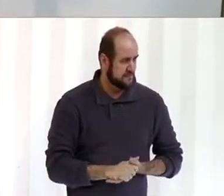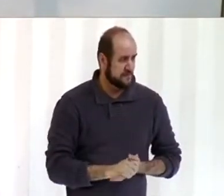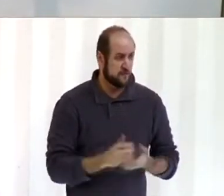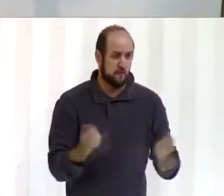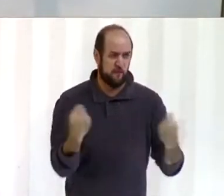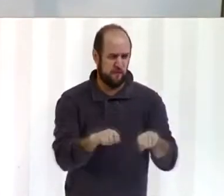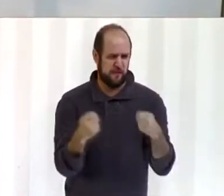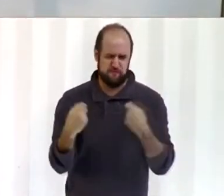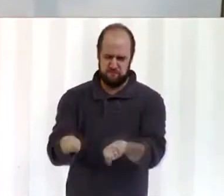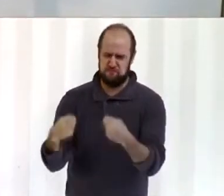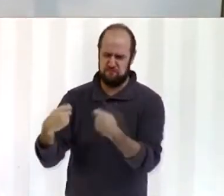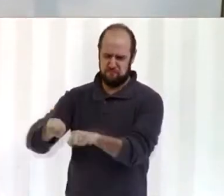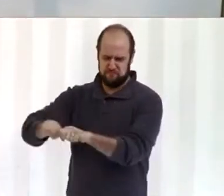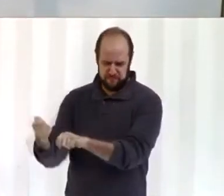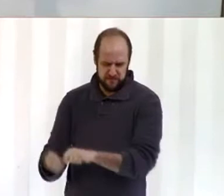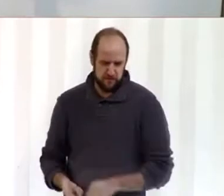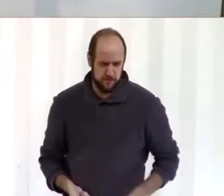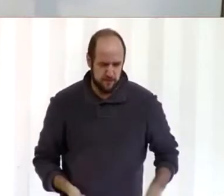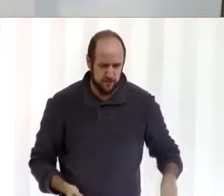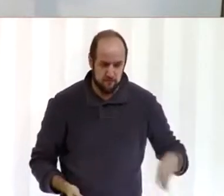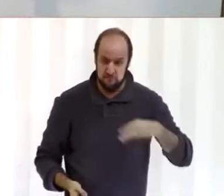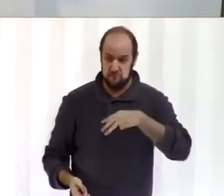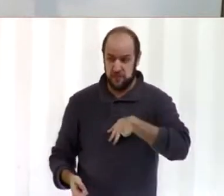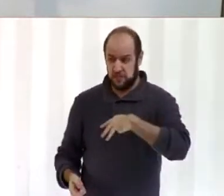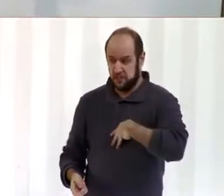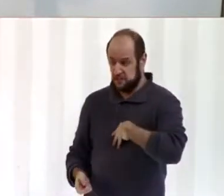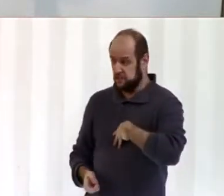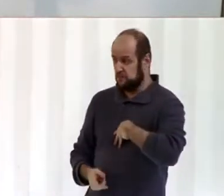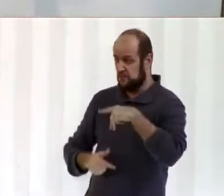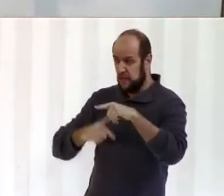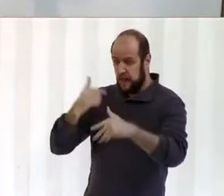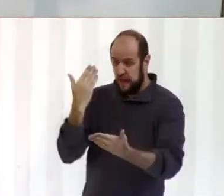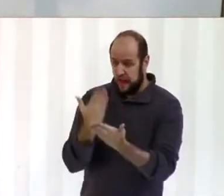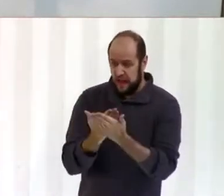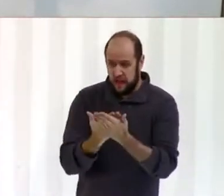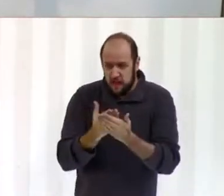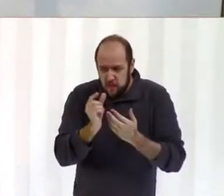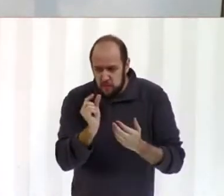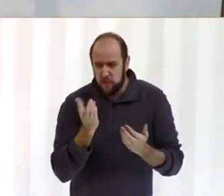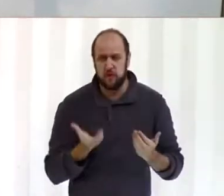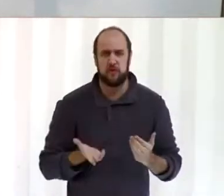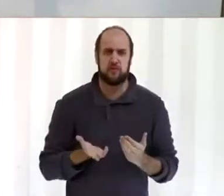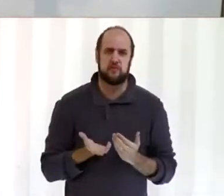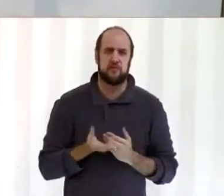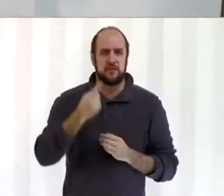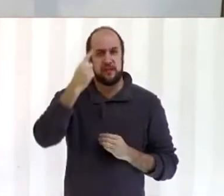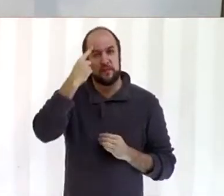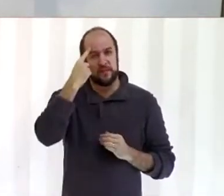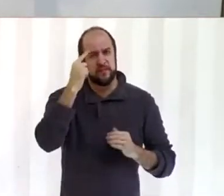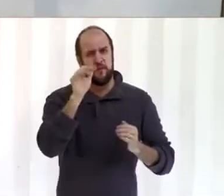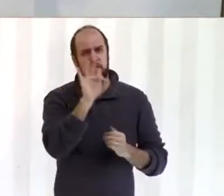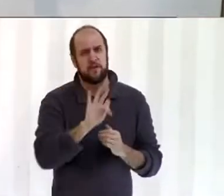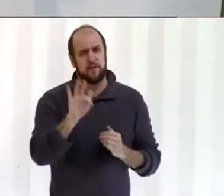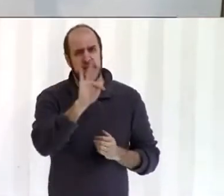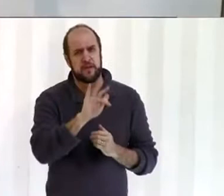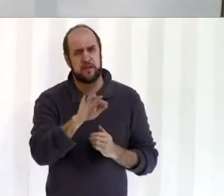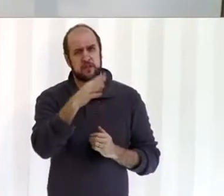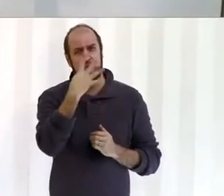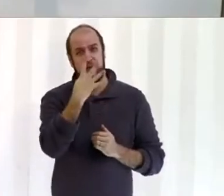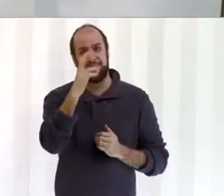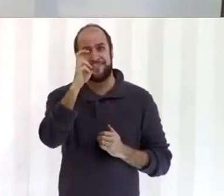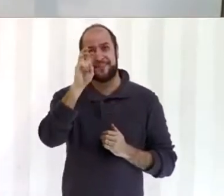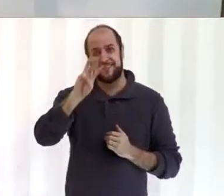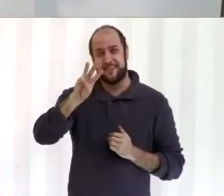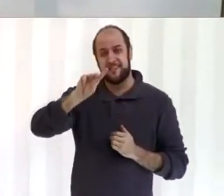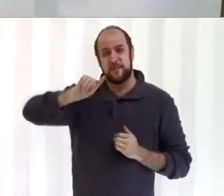Fechadas. Mackenzie não teve aulas esse ano. Imagina, uma universidade que tem 43 mil alunos